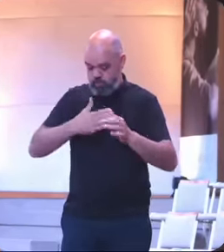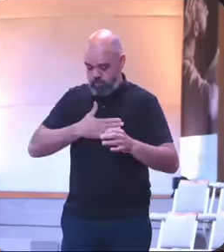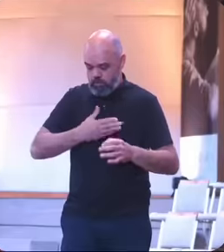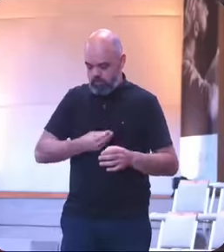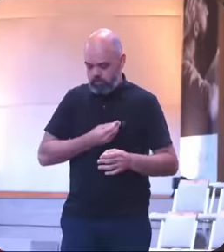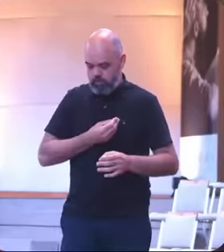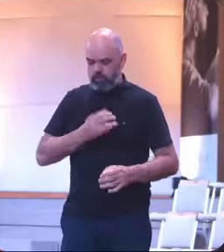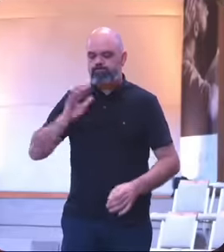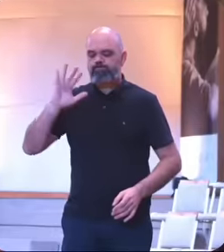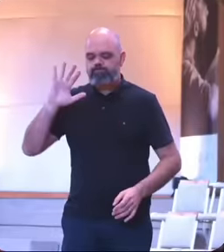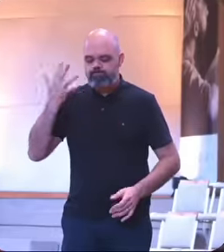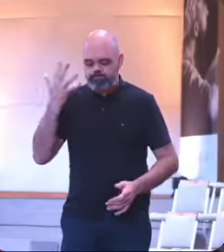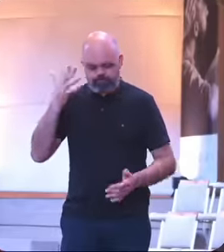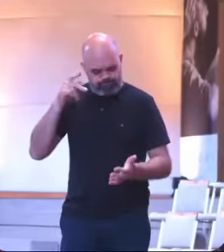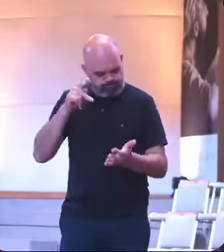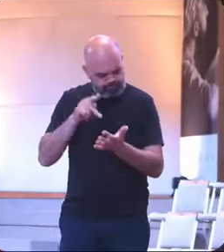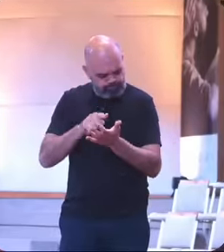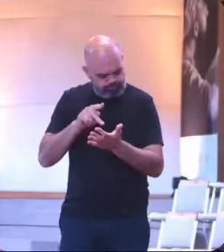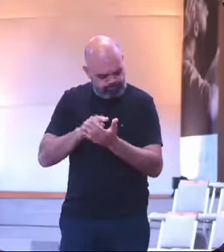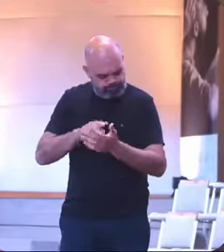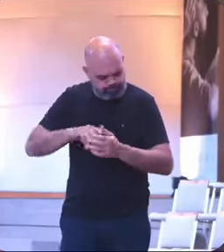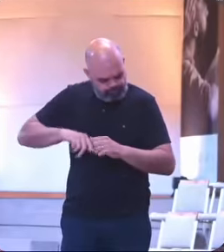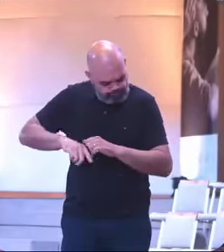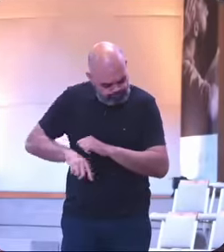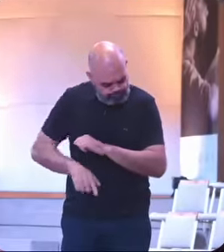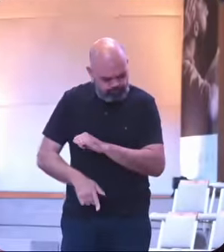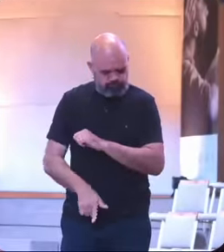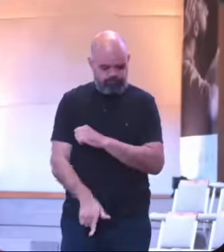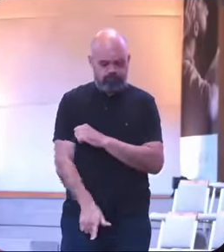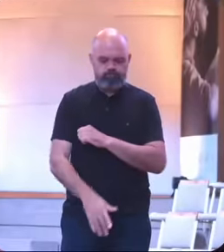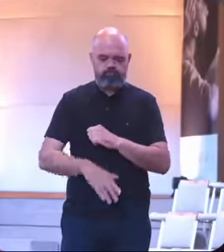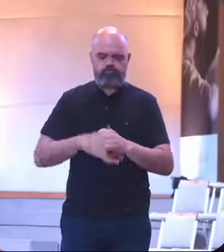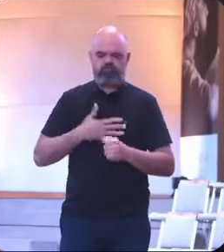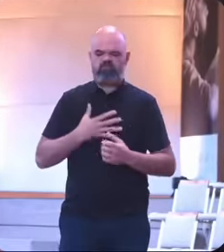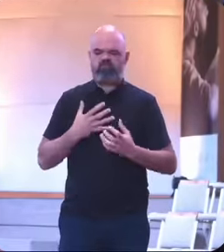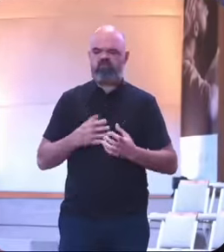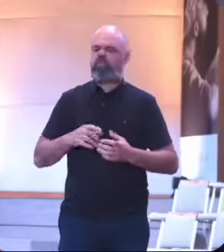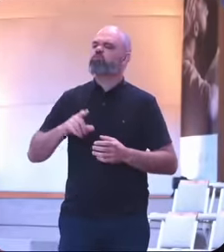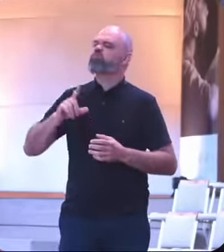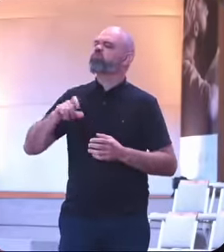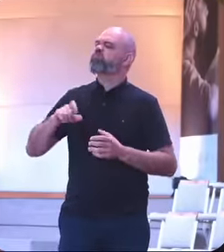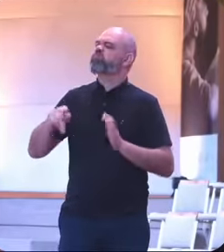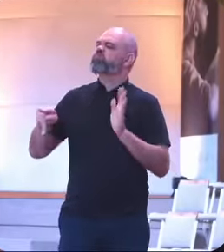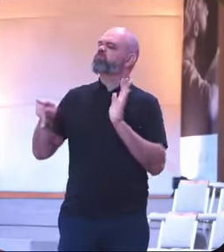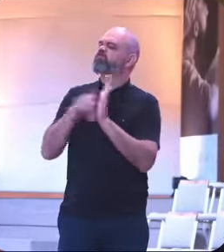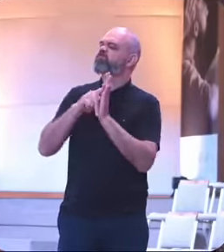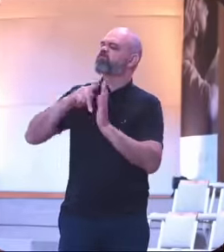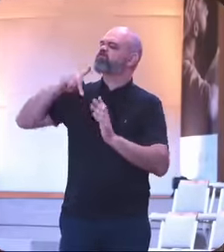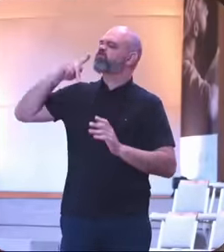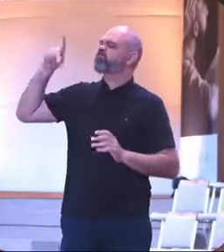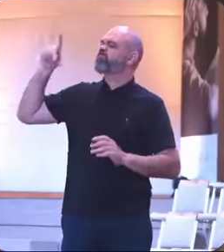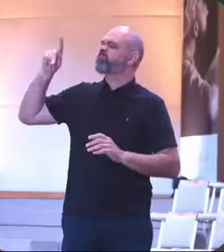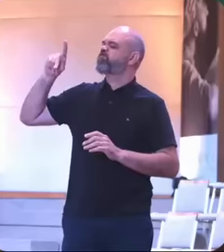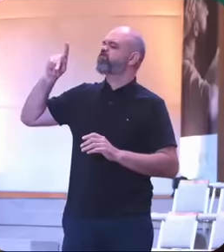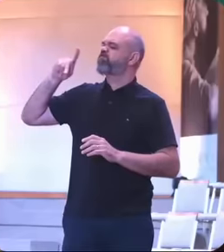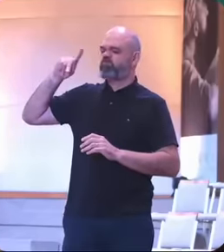se cumpra plenamente em mim. Eu quero ser teu e para a tua glória.